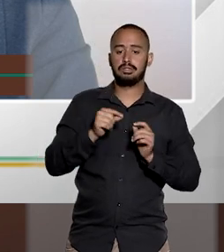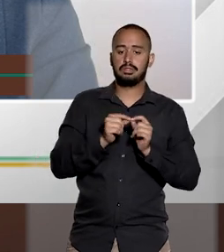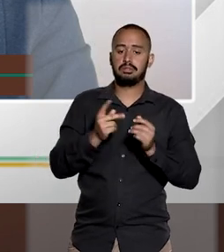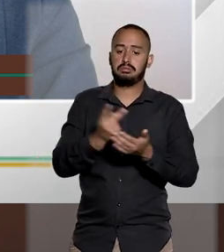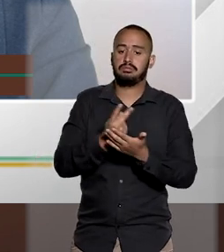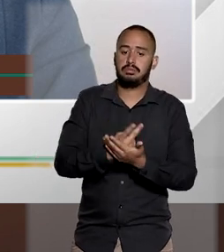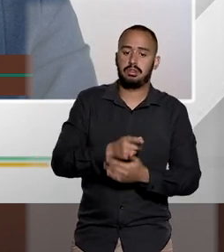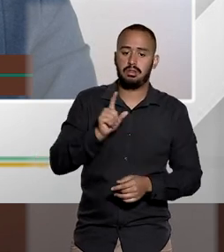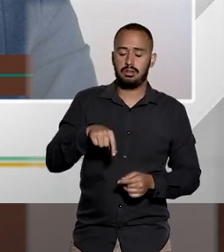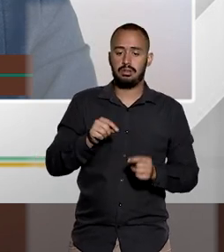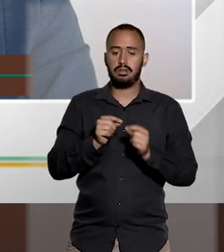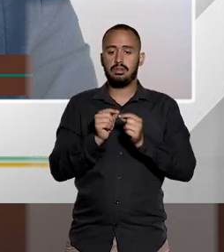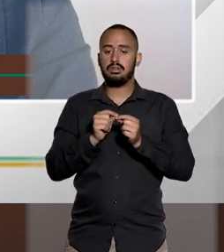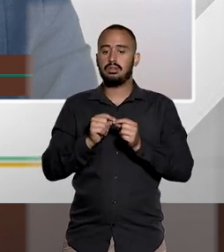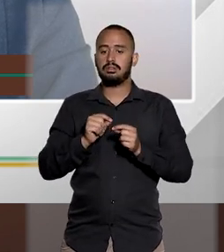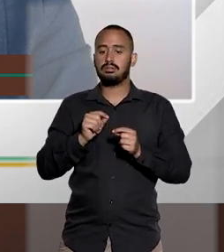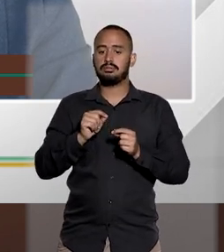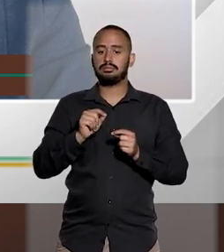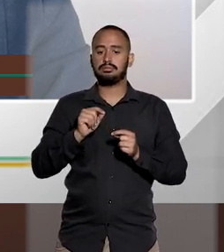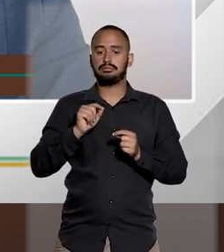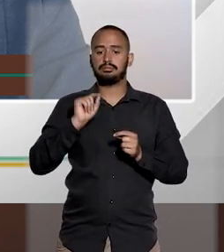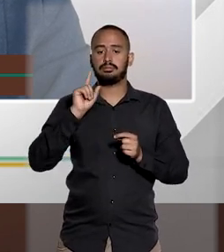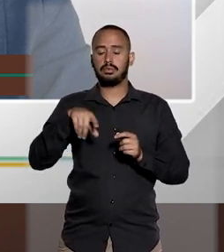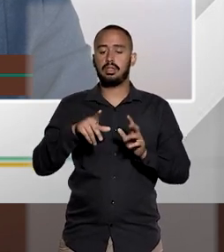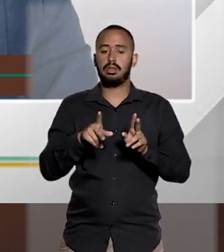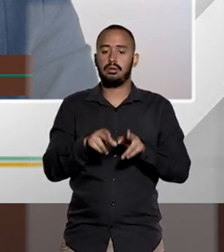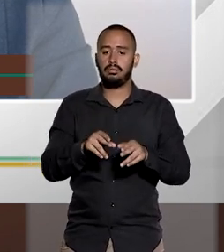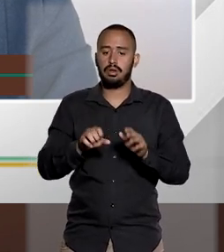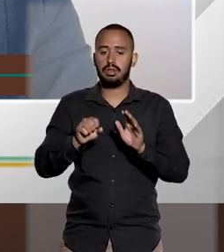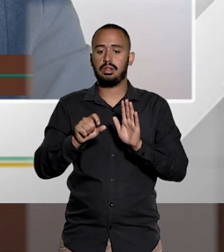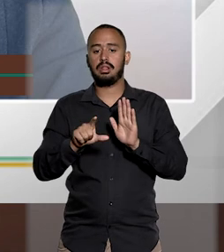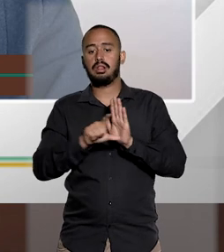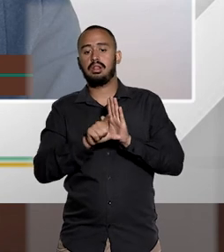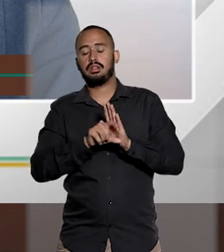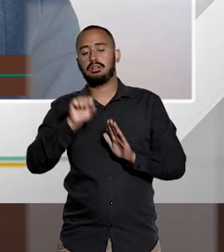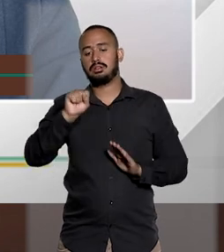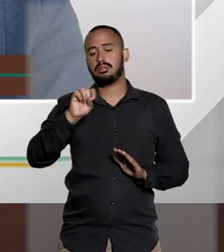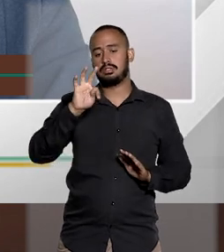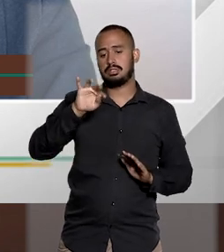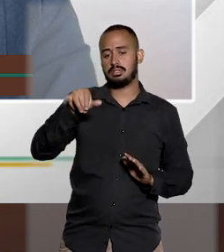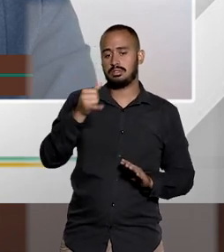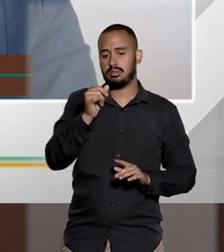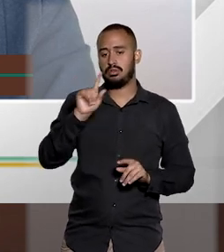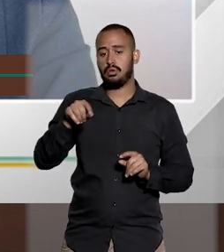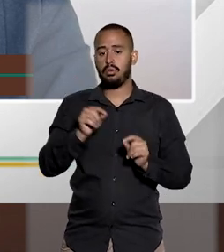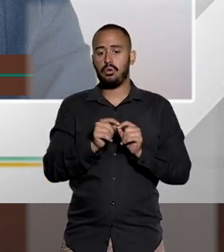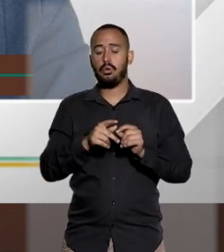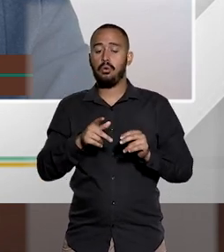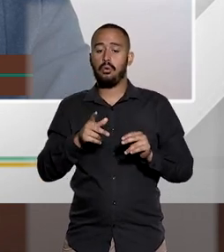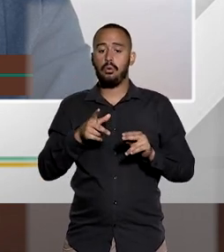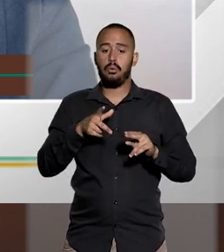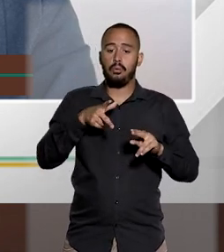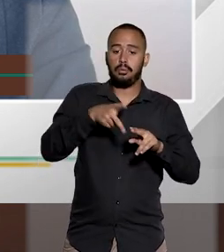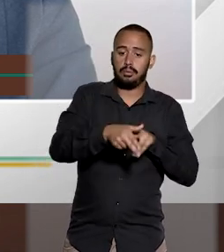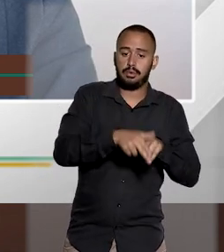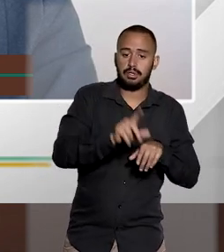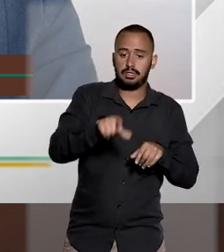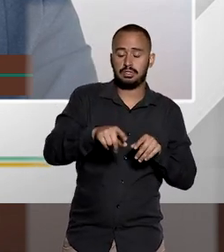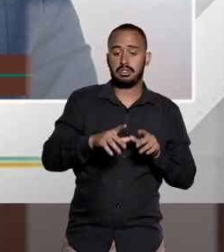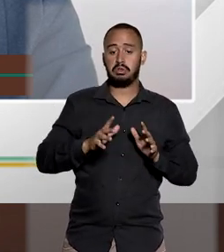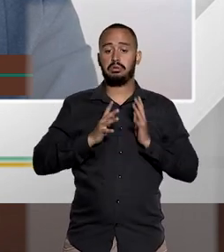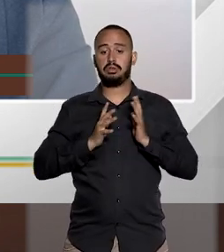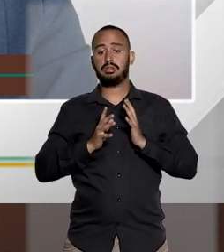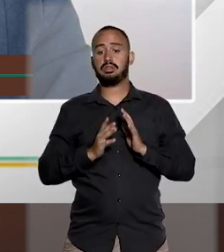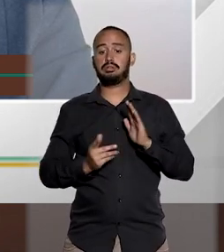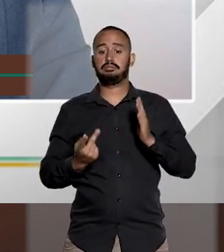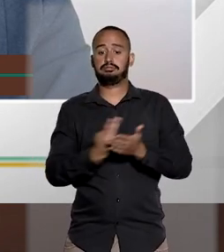julgados que são reiterados no âmbito do STJ em relação à legalidade, em relação à proibição de enriquecimento ilícito.